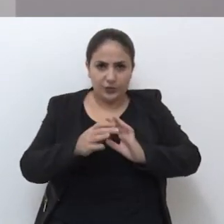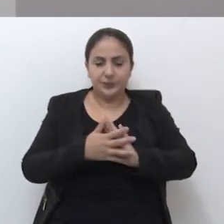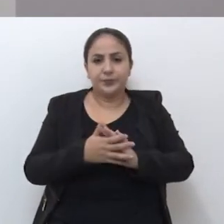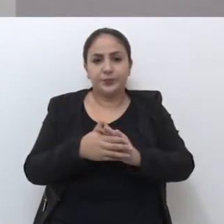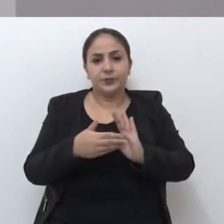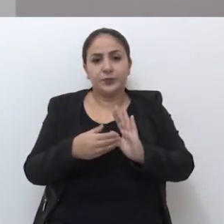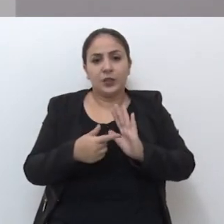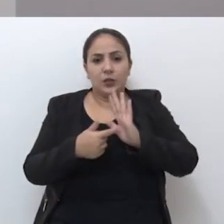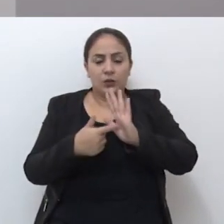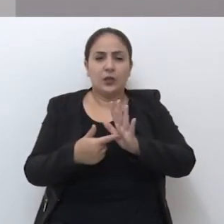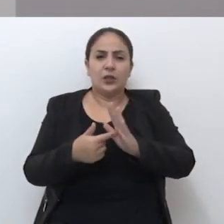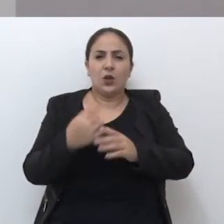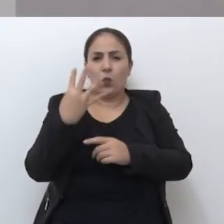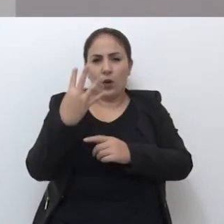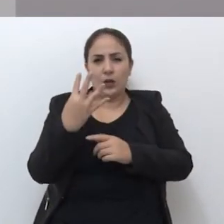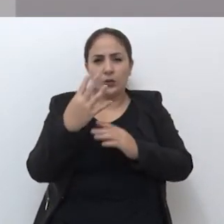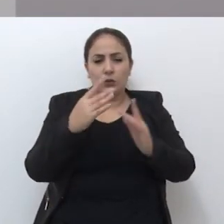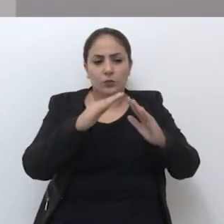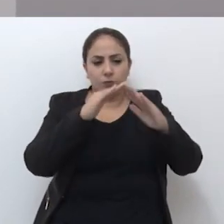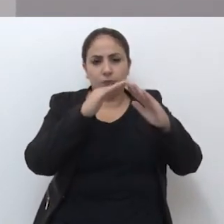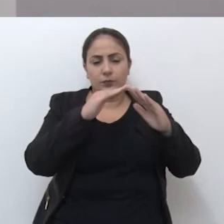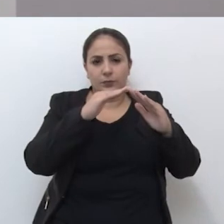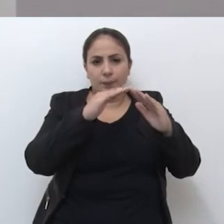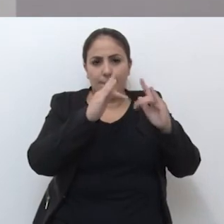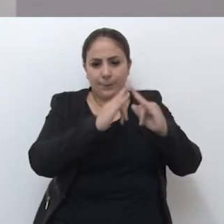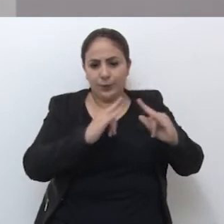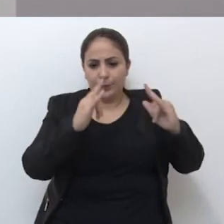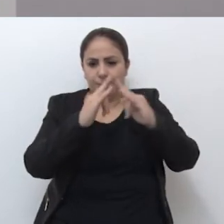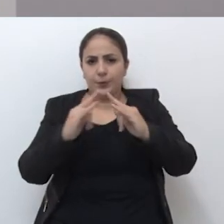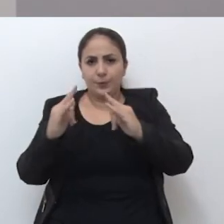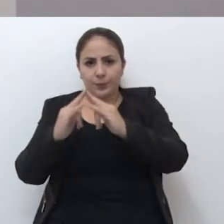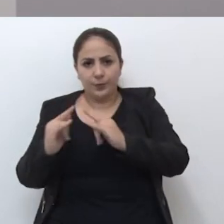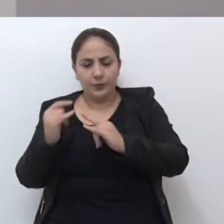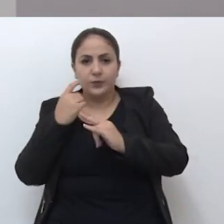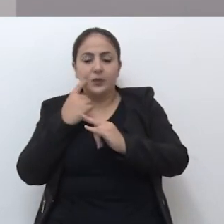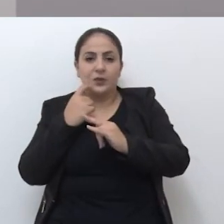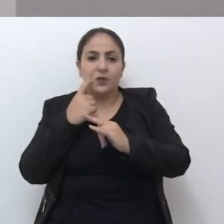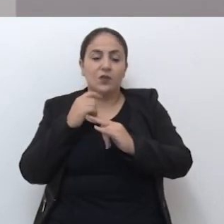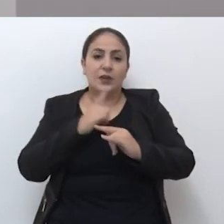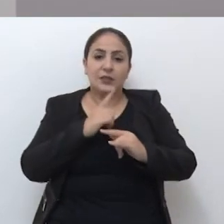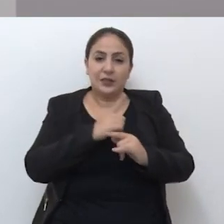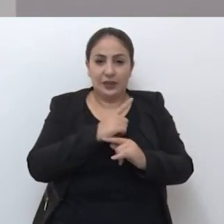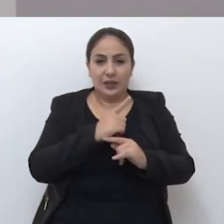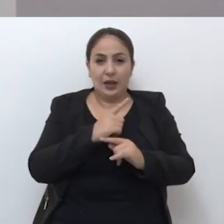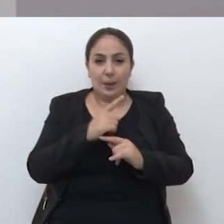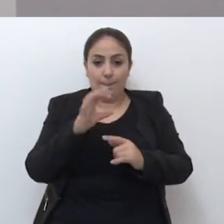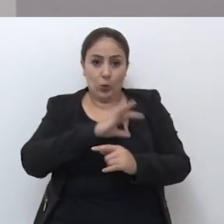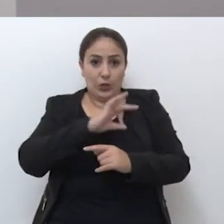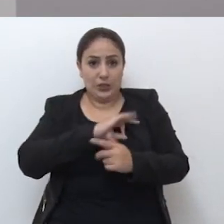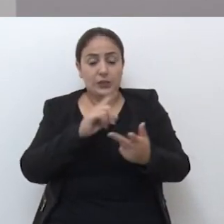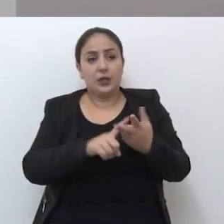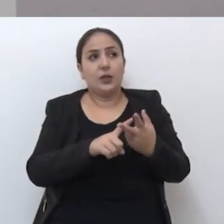projeto que será colocado lá, serão construídos 4 pavilhões naquele local. E ali teremos então um pelotão e